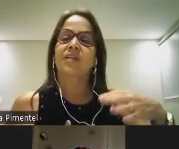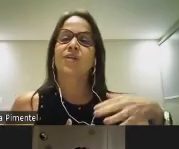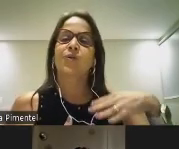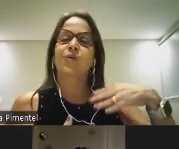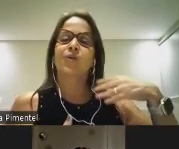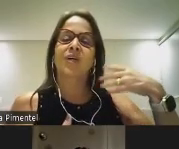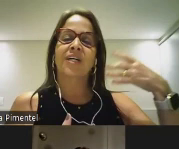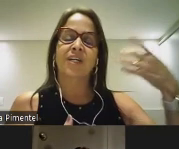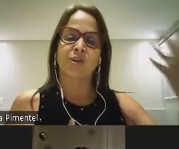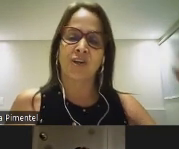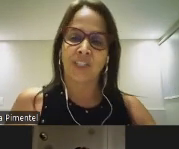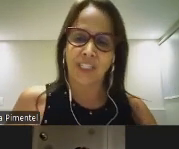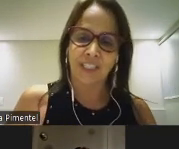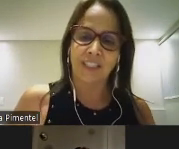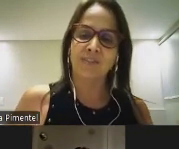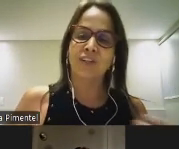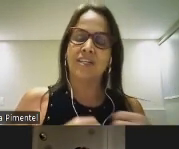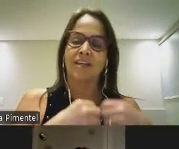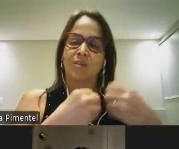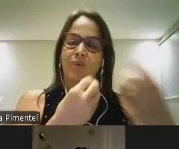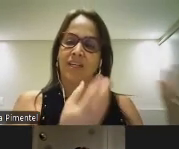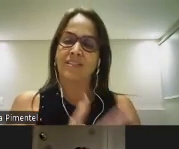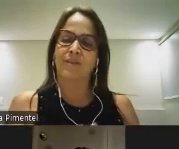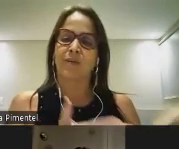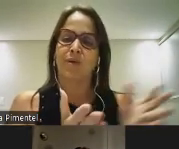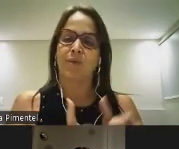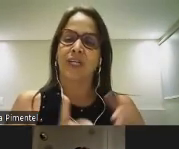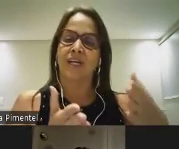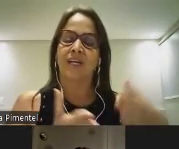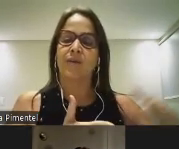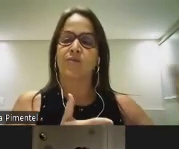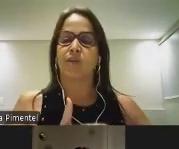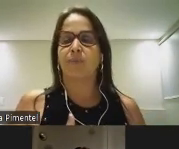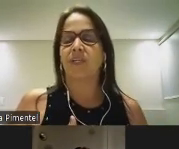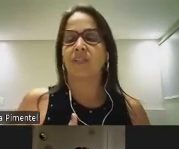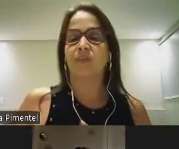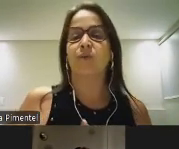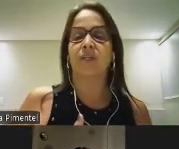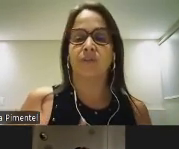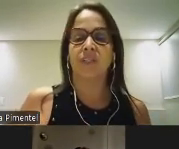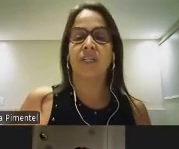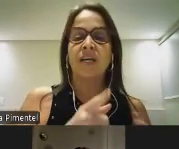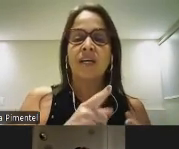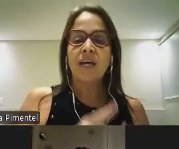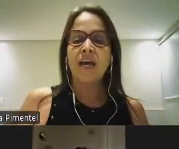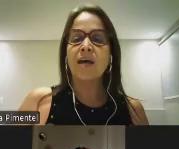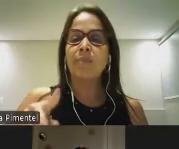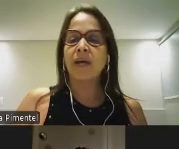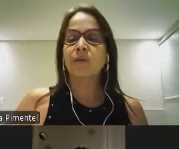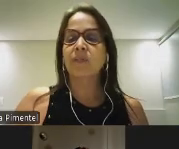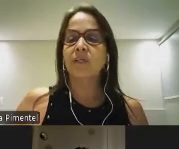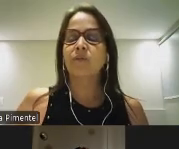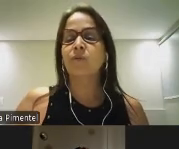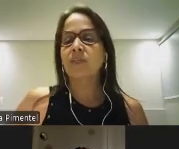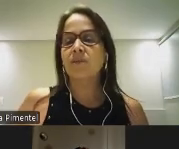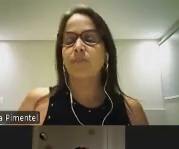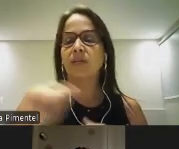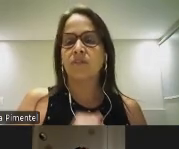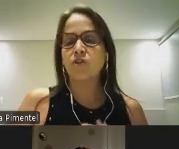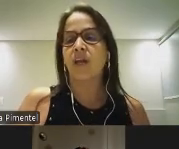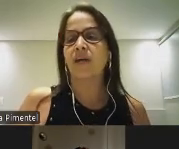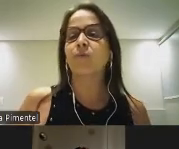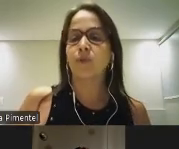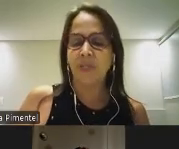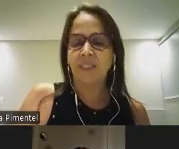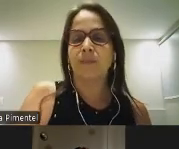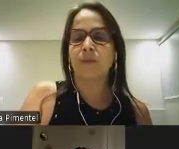aprendizado, no ganho cognitivo, na sedimentação da memória daquilo que foi aprendido durante o dia, repercutindo num